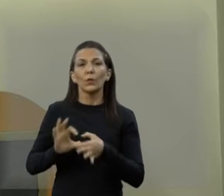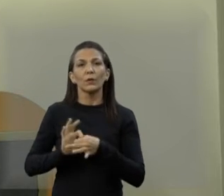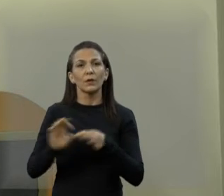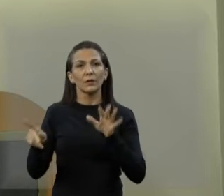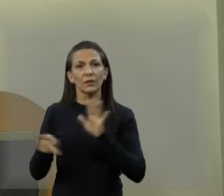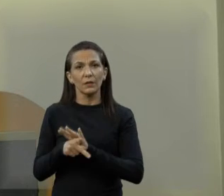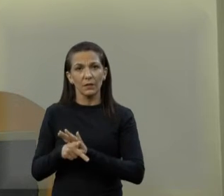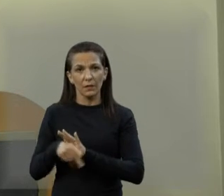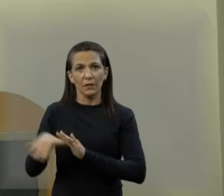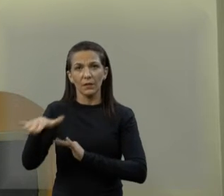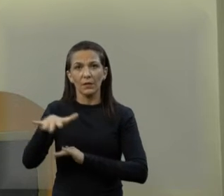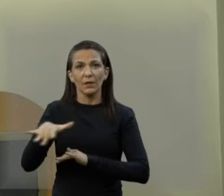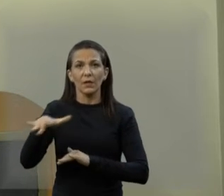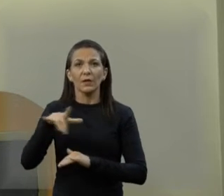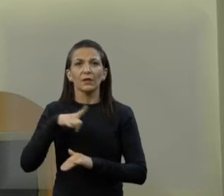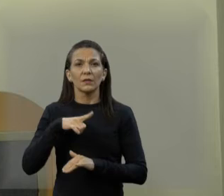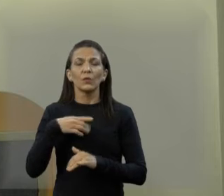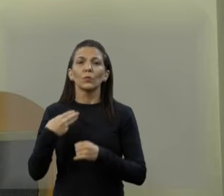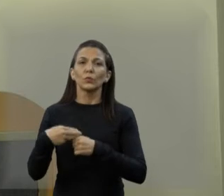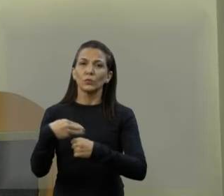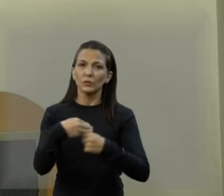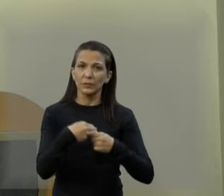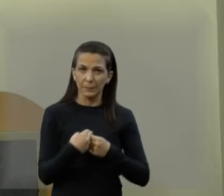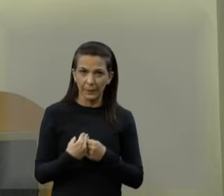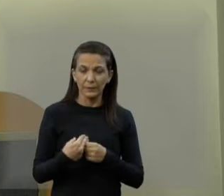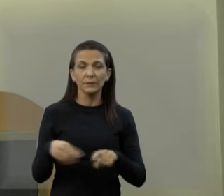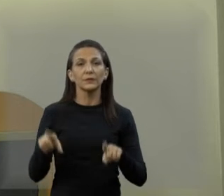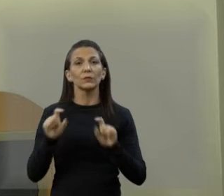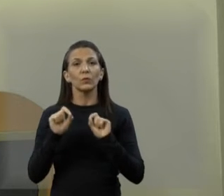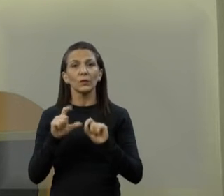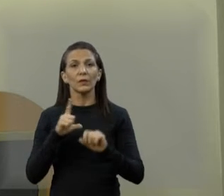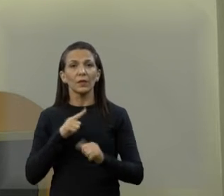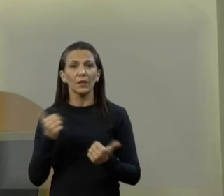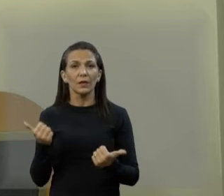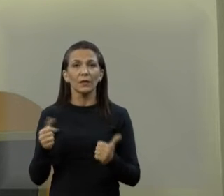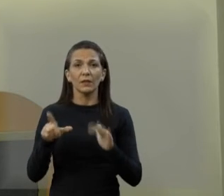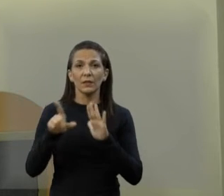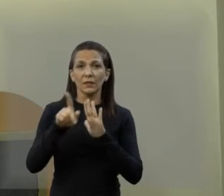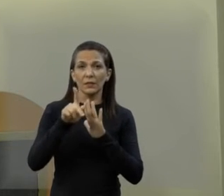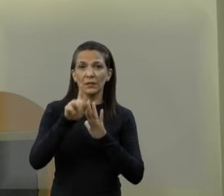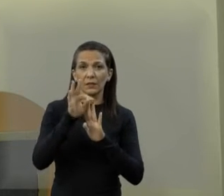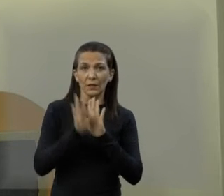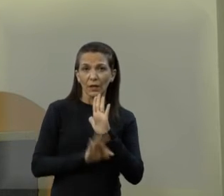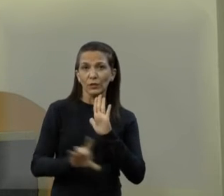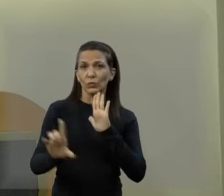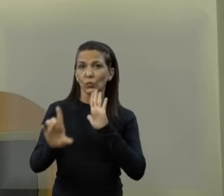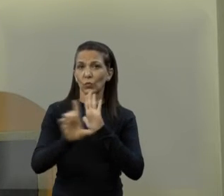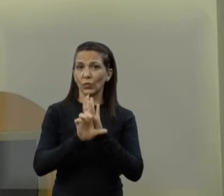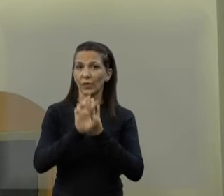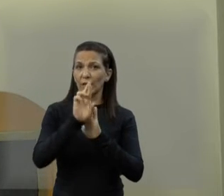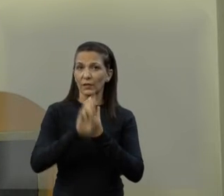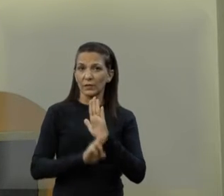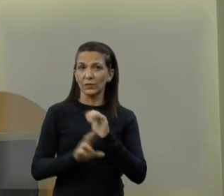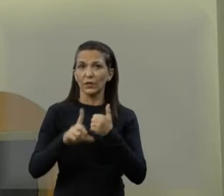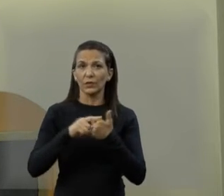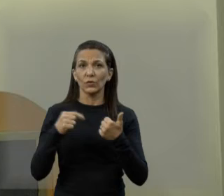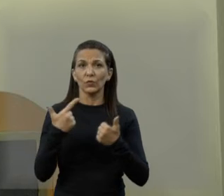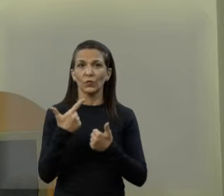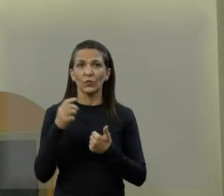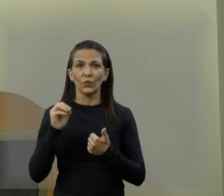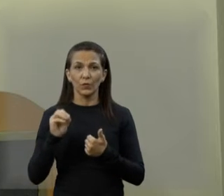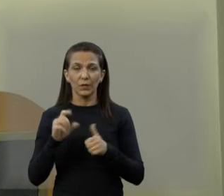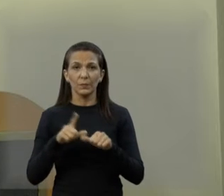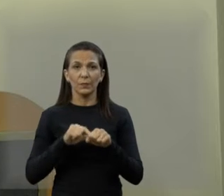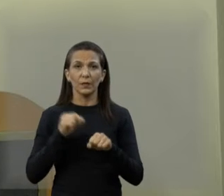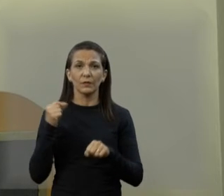na secretaria e públicos municipais para ressaltar que que substitutivo traz em sua redação no artigo 20 paragrafo